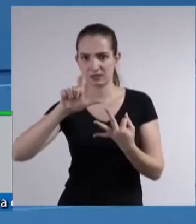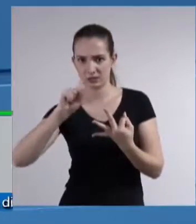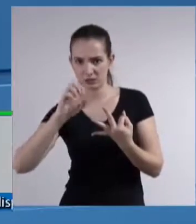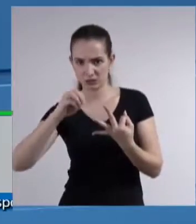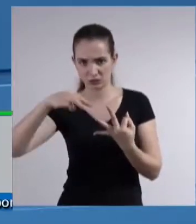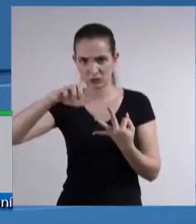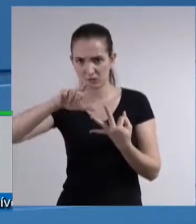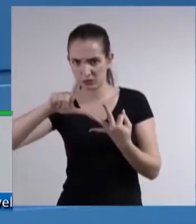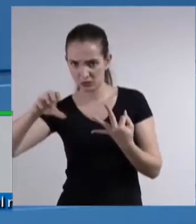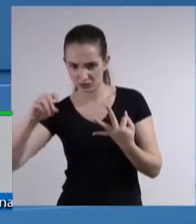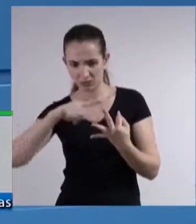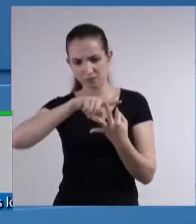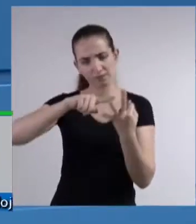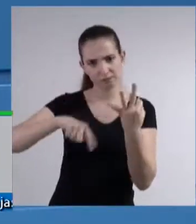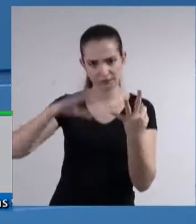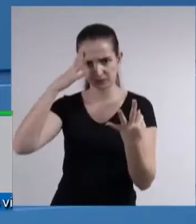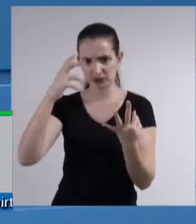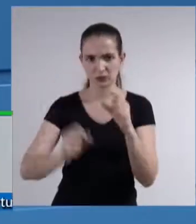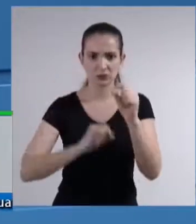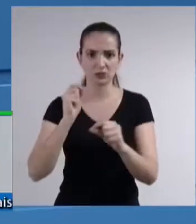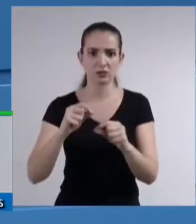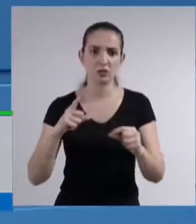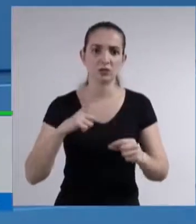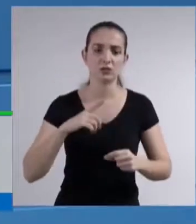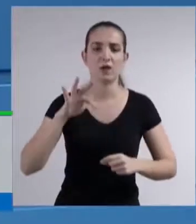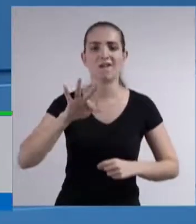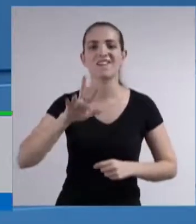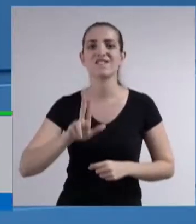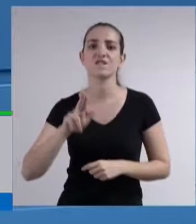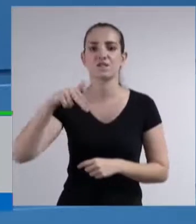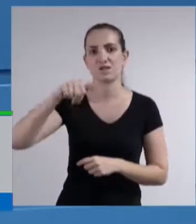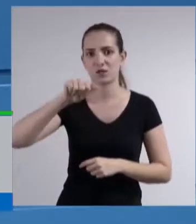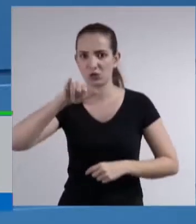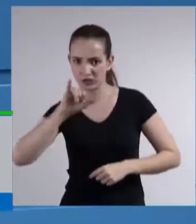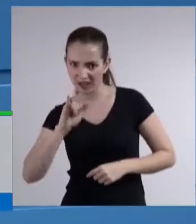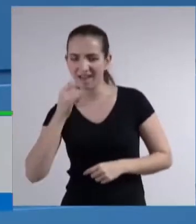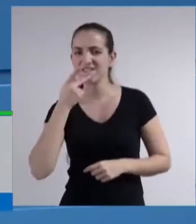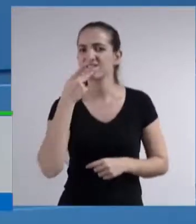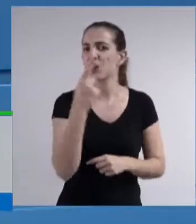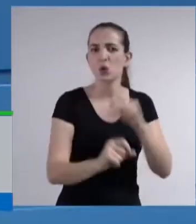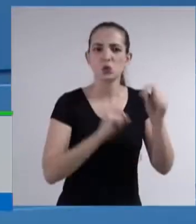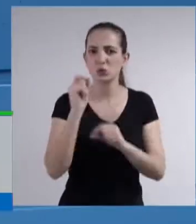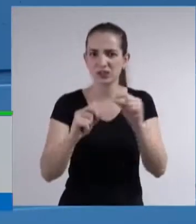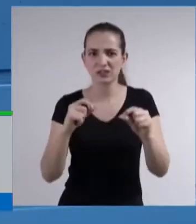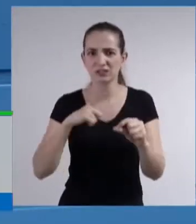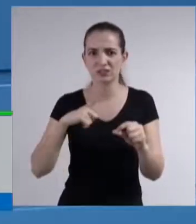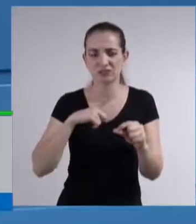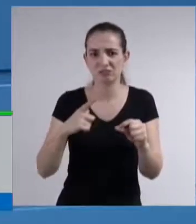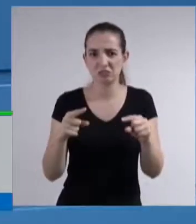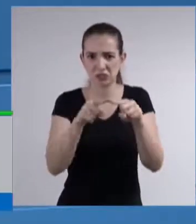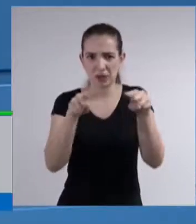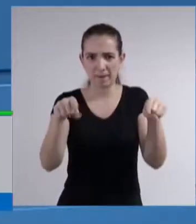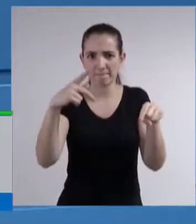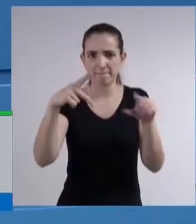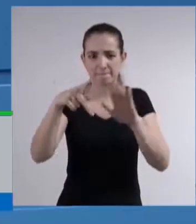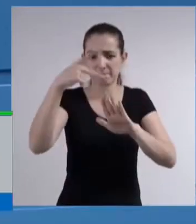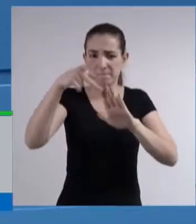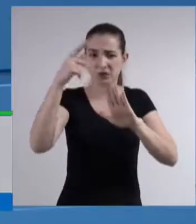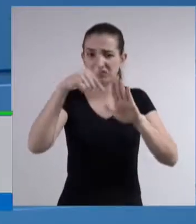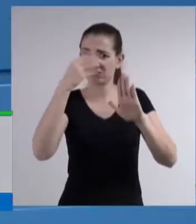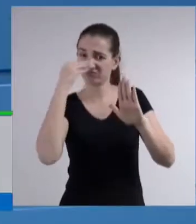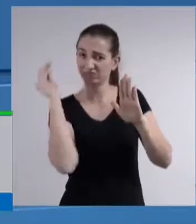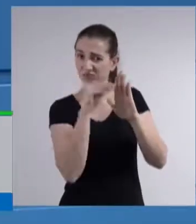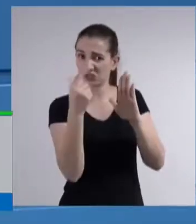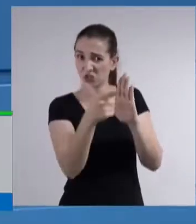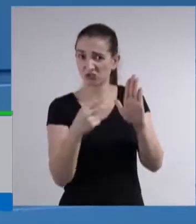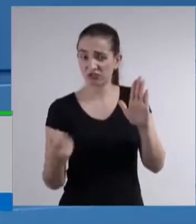portaria da FUNAI não tinha validade e que a terra não era indígena. É a mesma coisa do que está acontecendo lá em